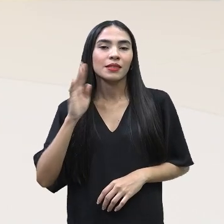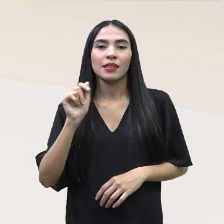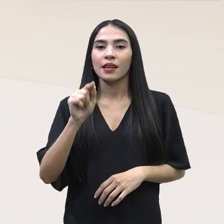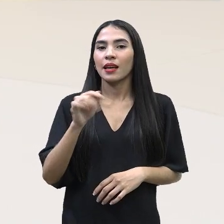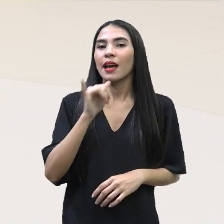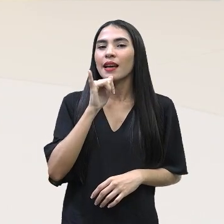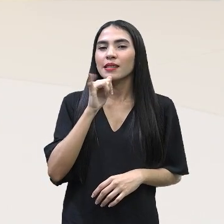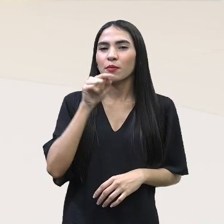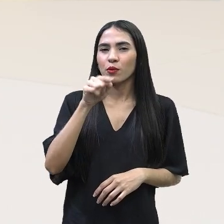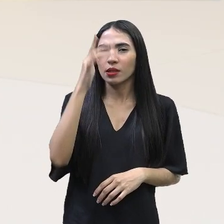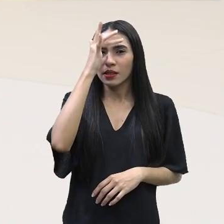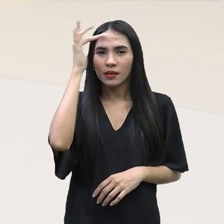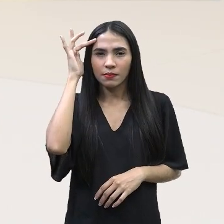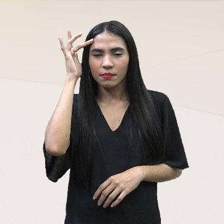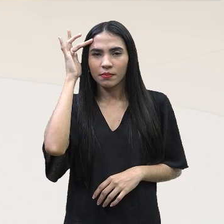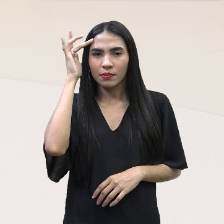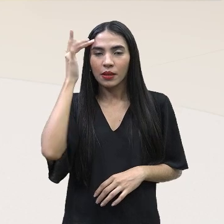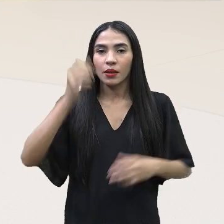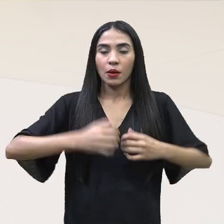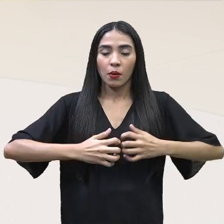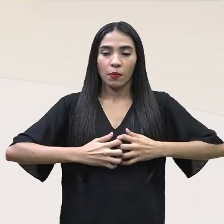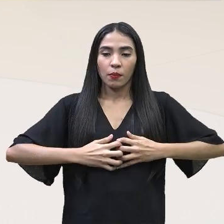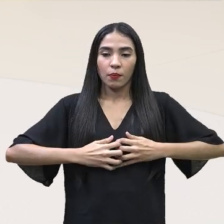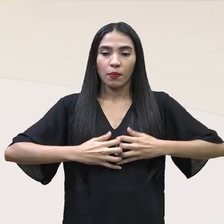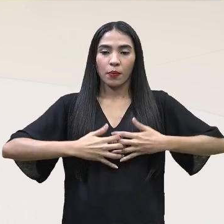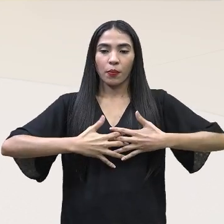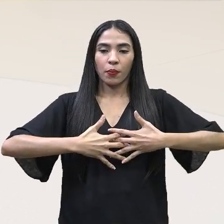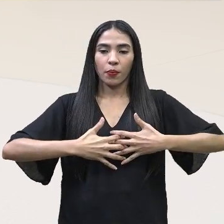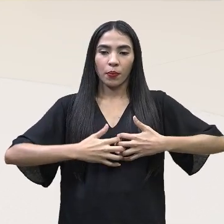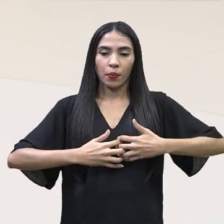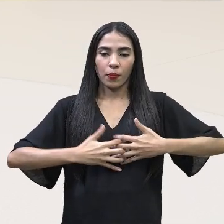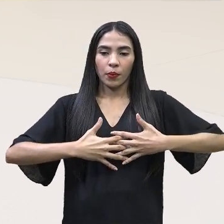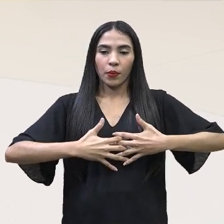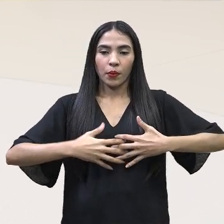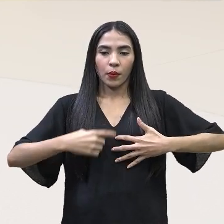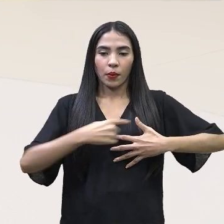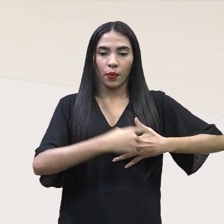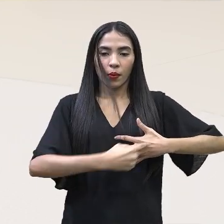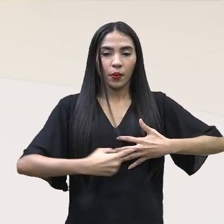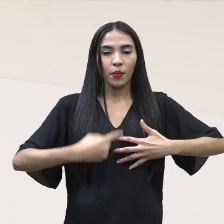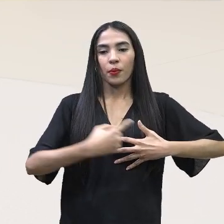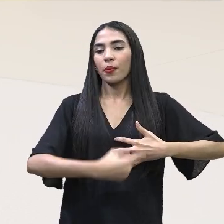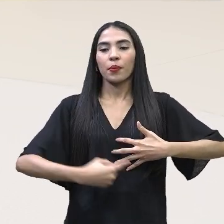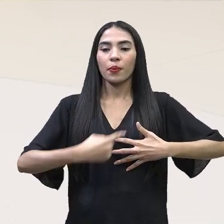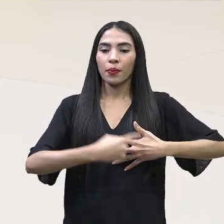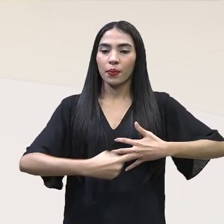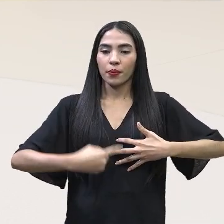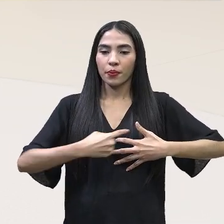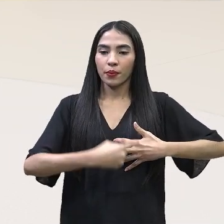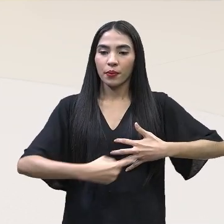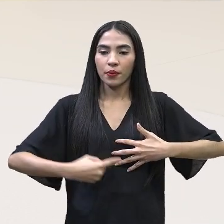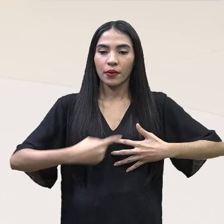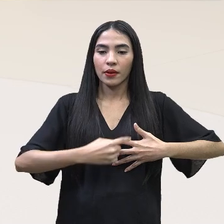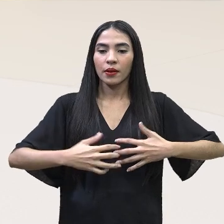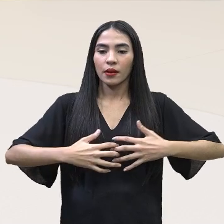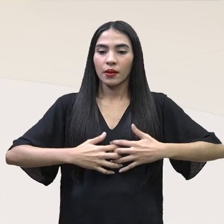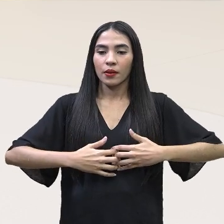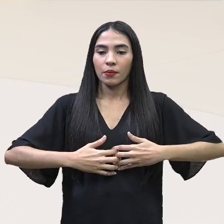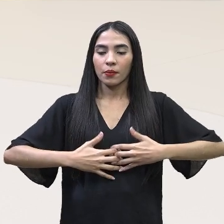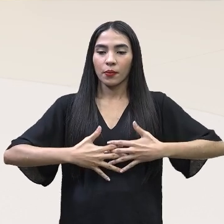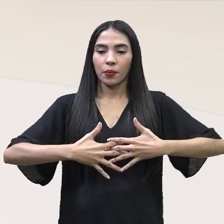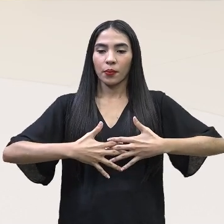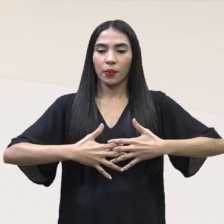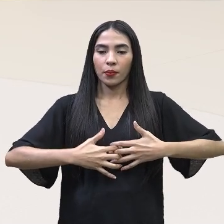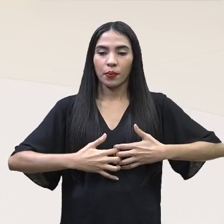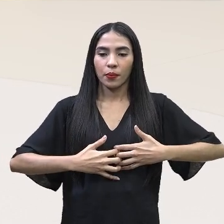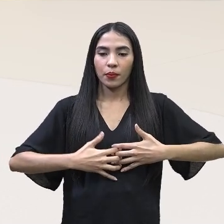Imaginem vocês que o pulmão está ali as paredes, né? É como se fosse, imagina, 2 foles, né?